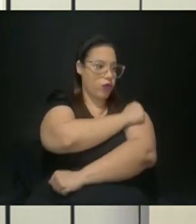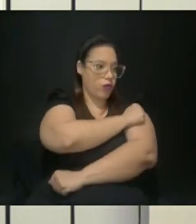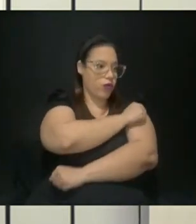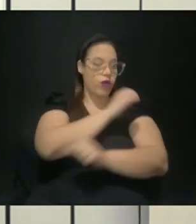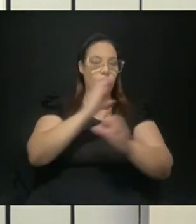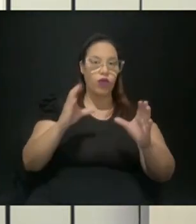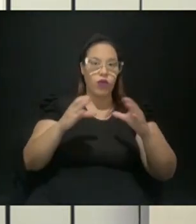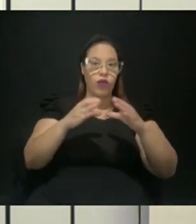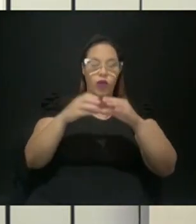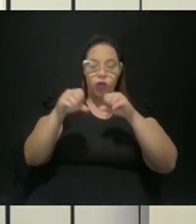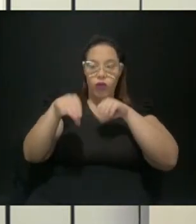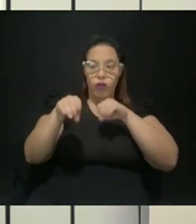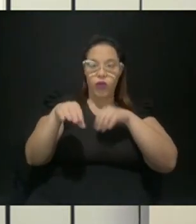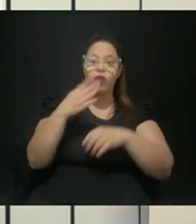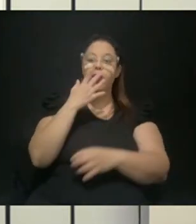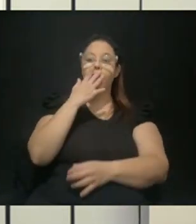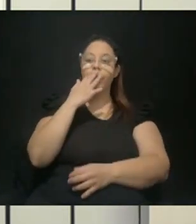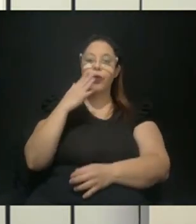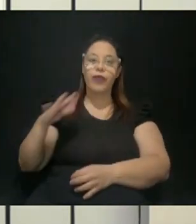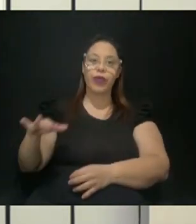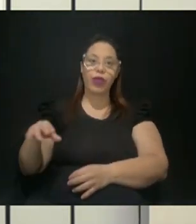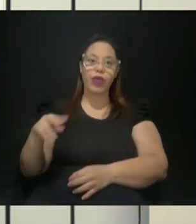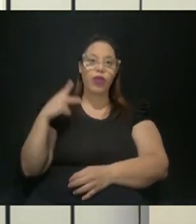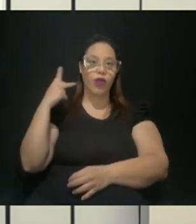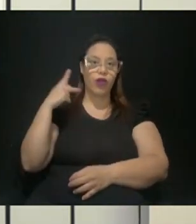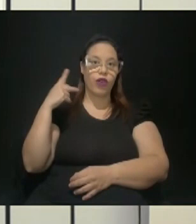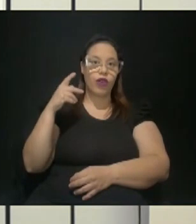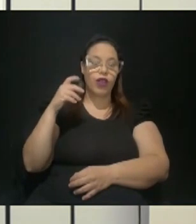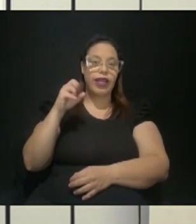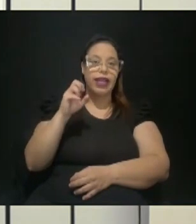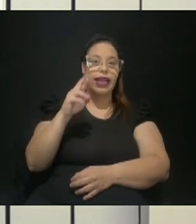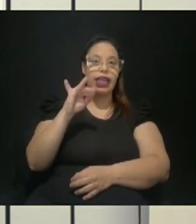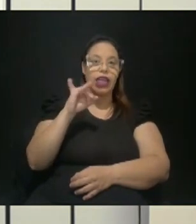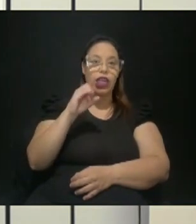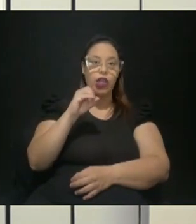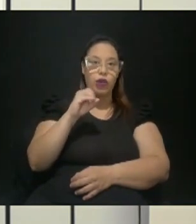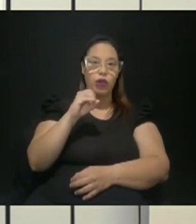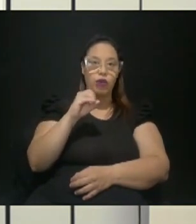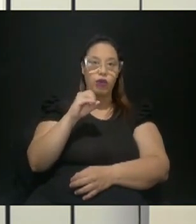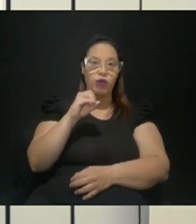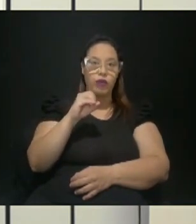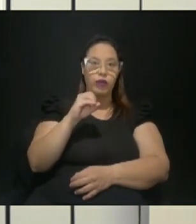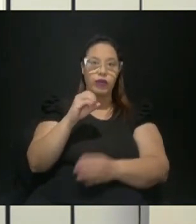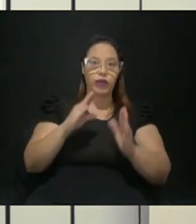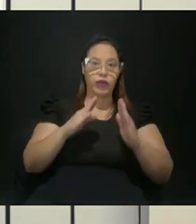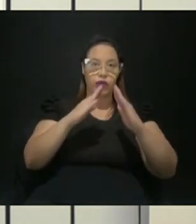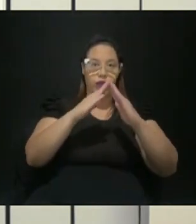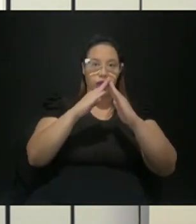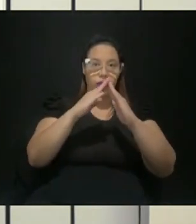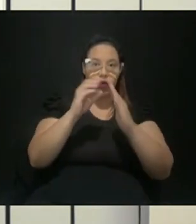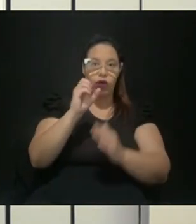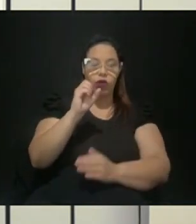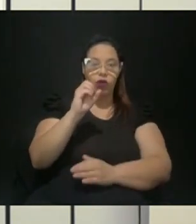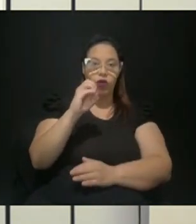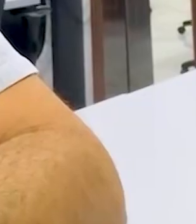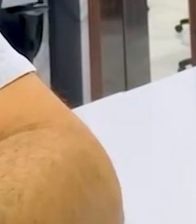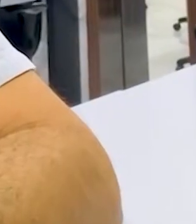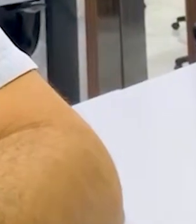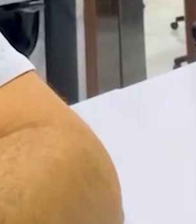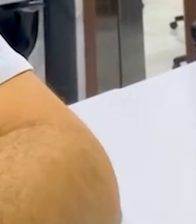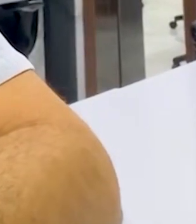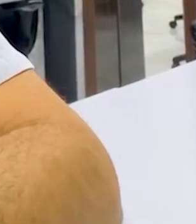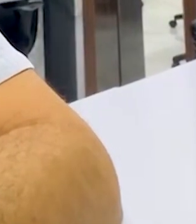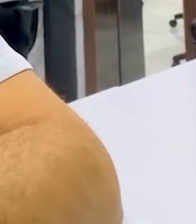Educação Infantil Vereador Ciro Teixeira de Souza, no Residencial Cosmos.